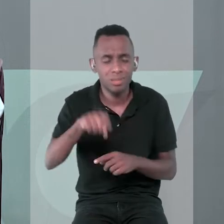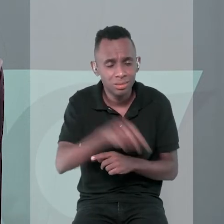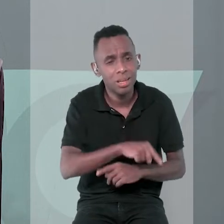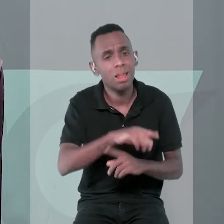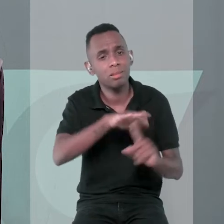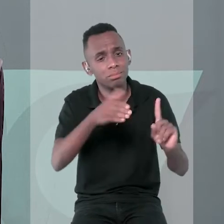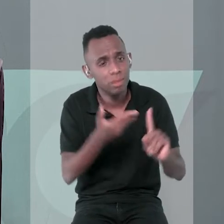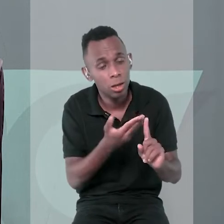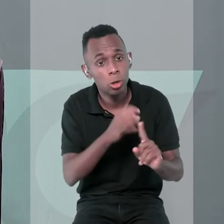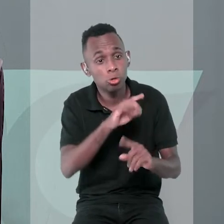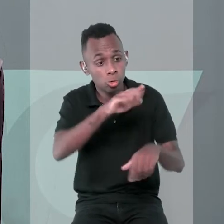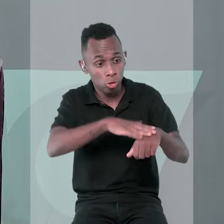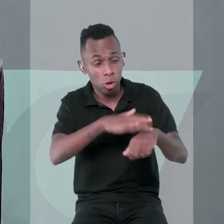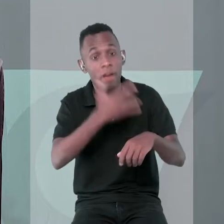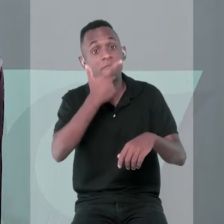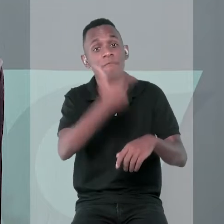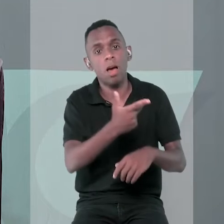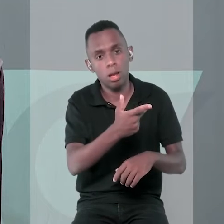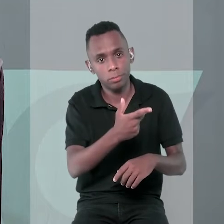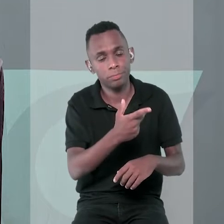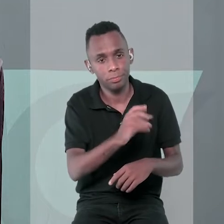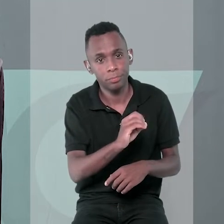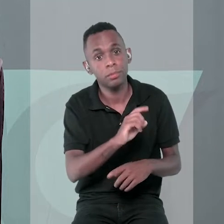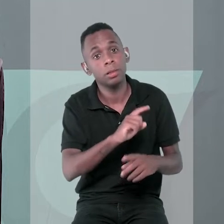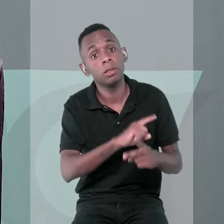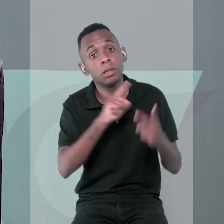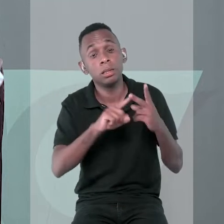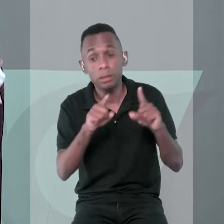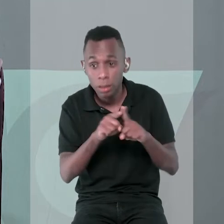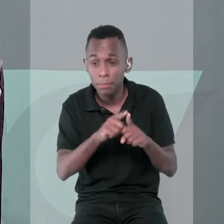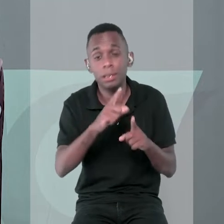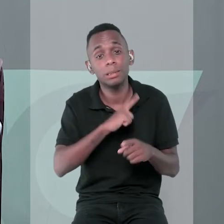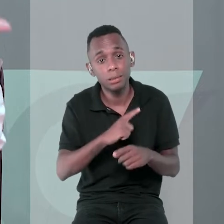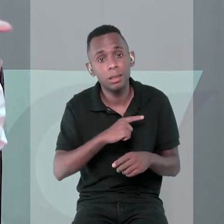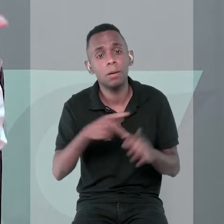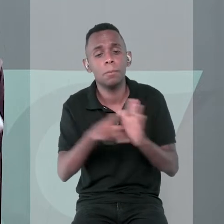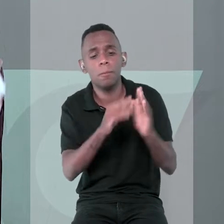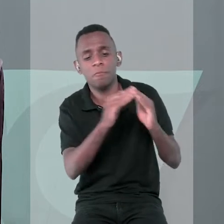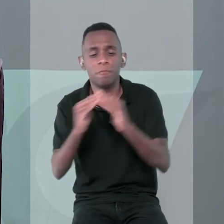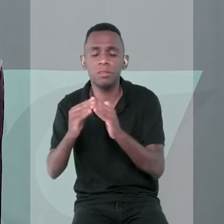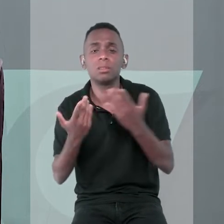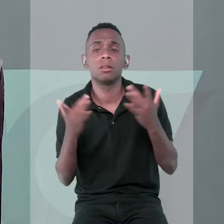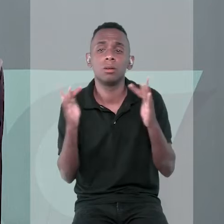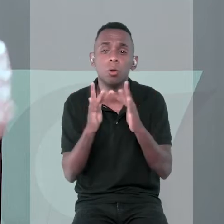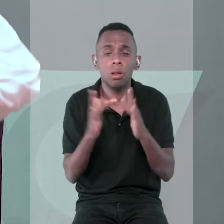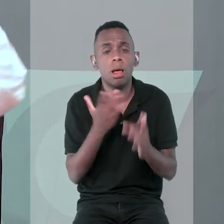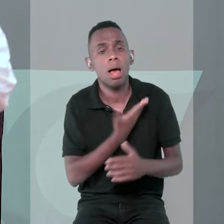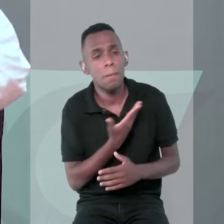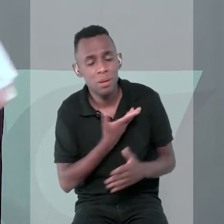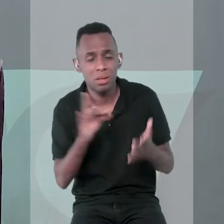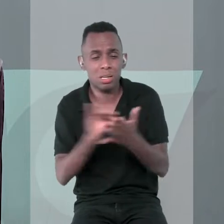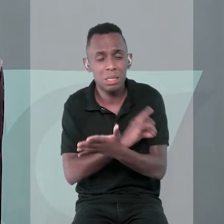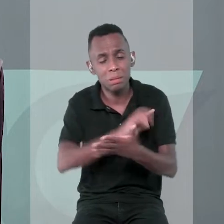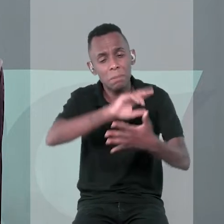seja, não só ela fala nos processos, como também a gente tem a fala dos vizinhos, dos amigos, dos inimigos, ou